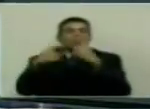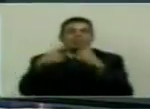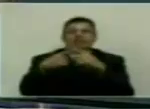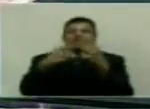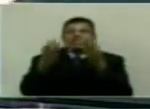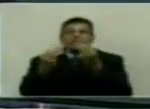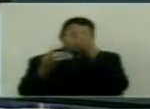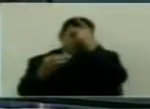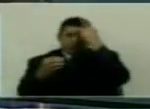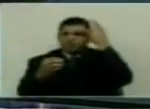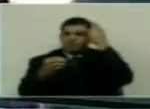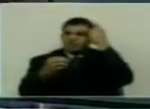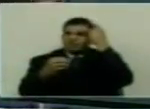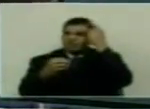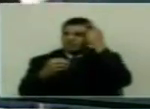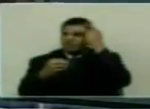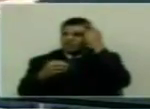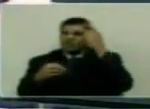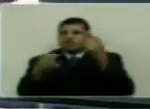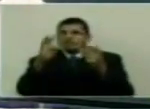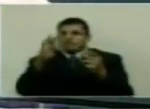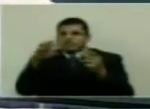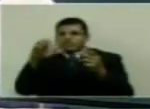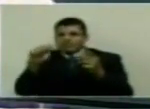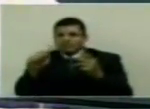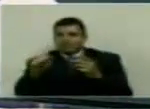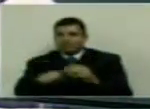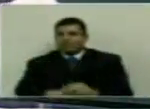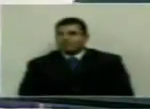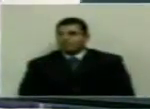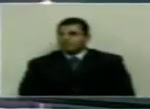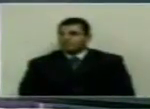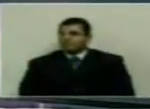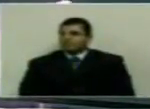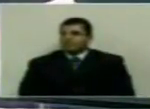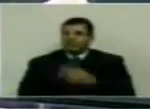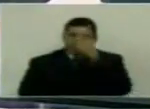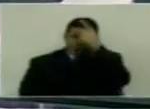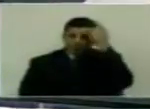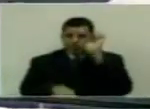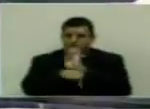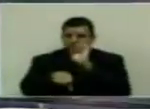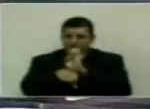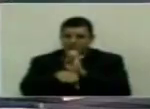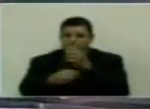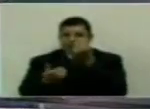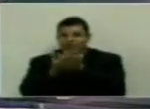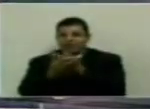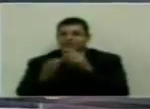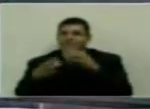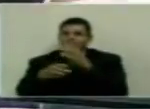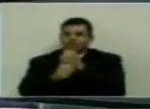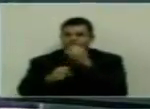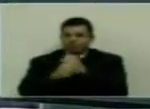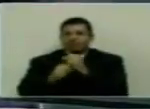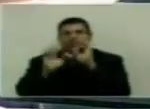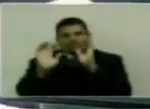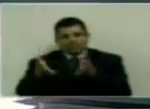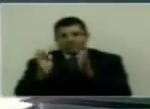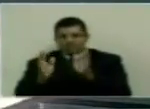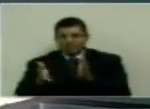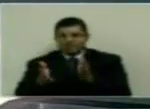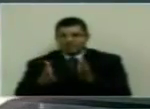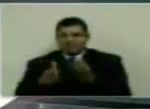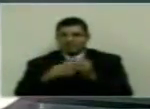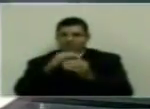tem muita gente mamando nessa teta. E o povo do estado do Amazonas pagando a conta. Já pagou a conta